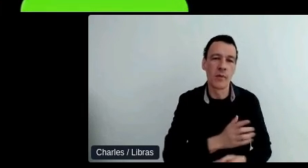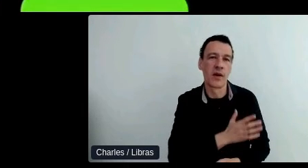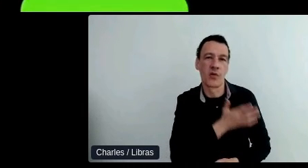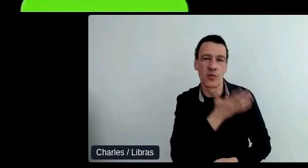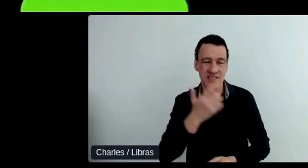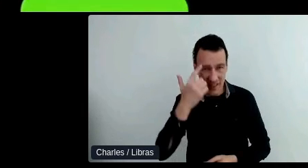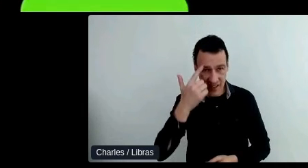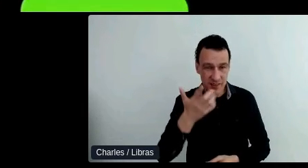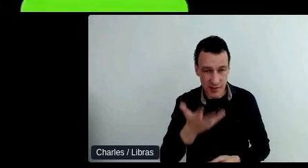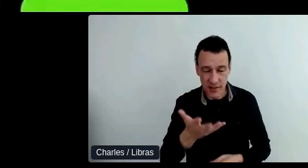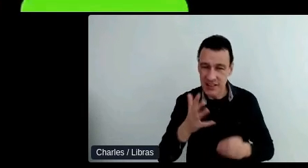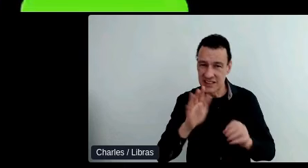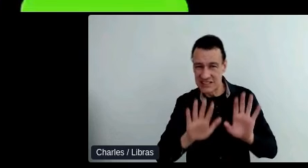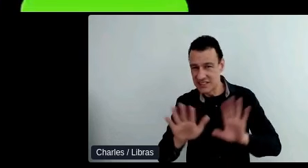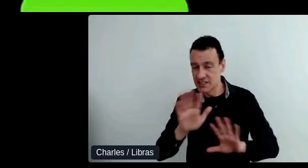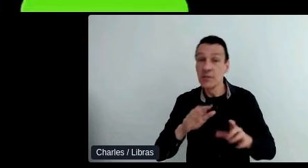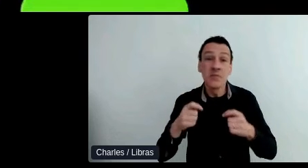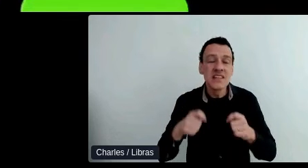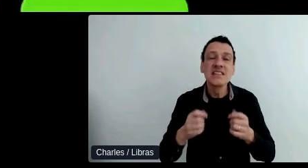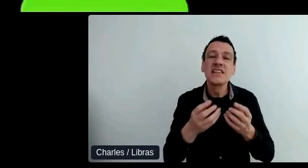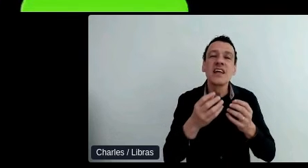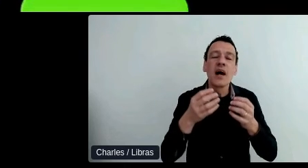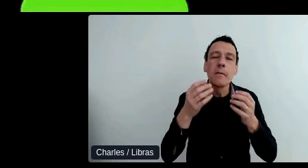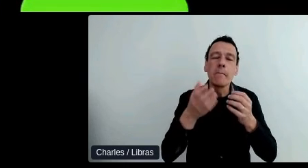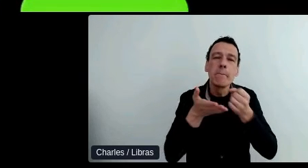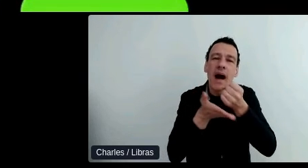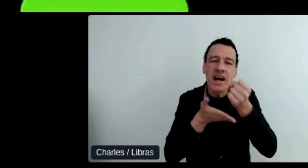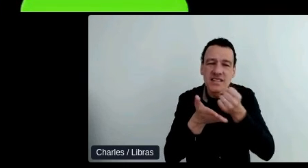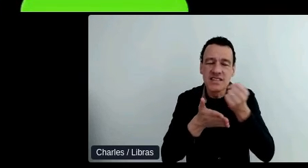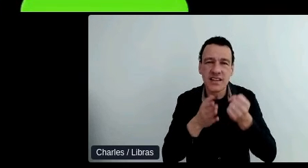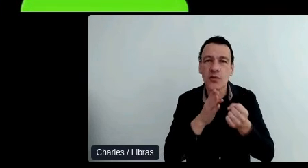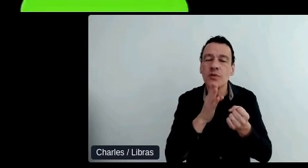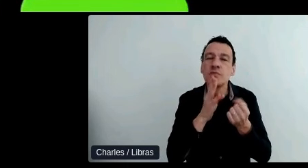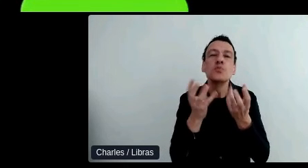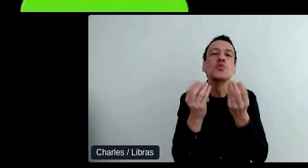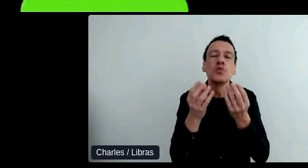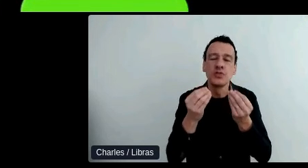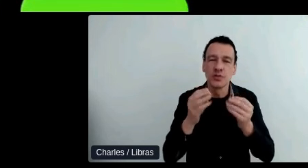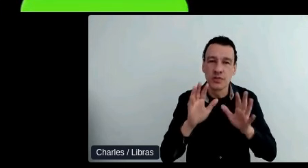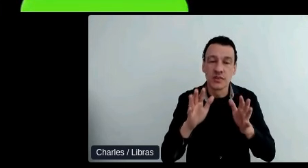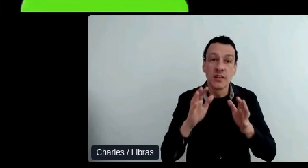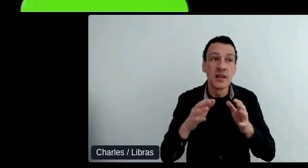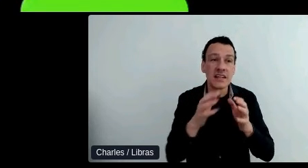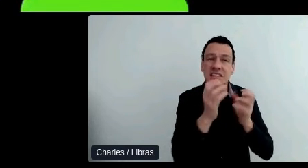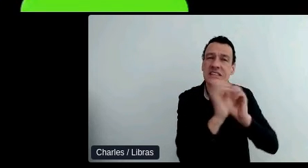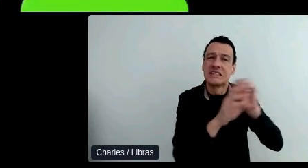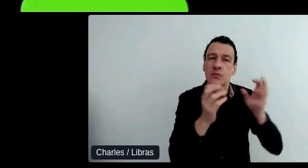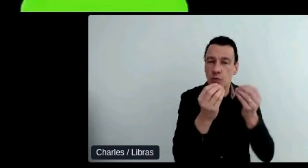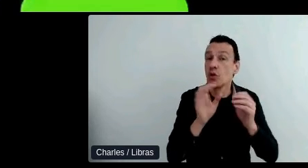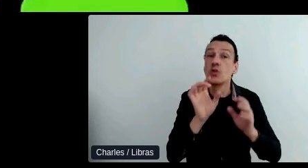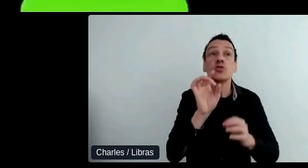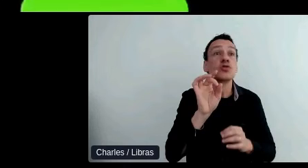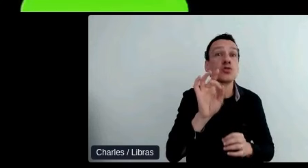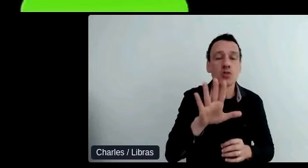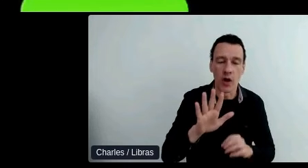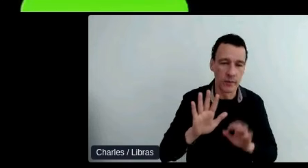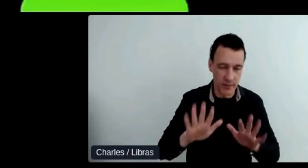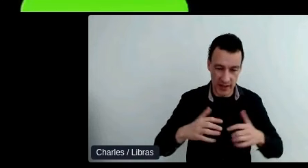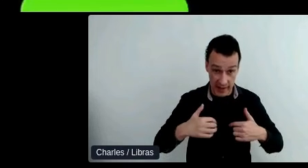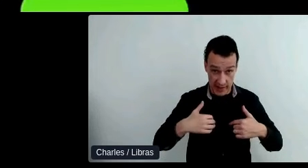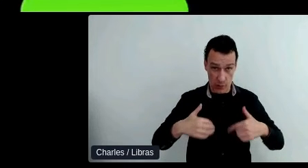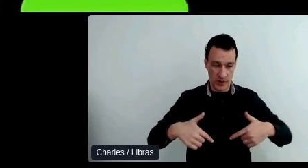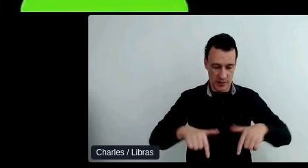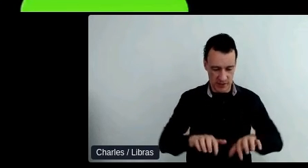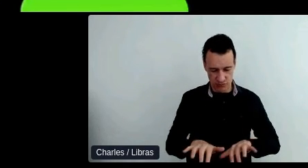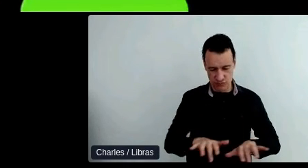base de conhecimentos bem representativa. Não pode deixar o analista de dados branco que trabalha